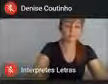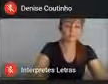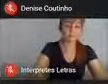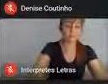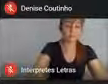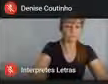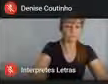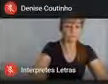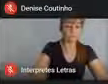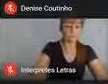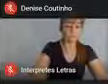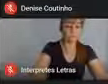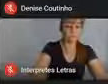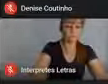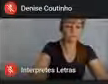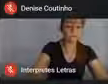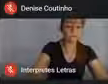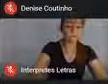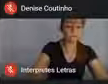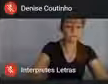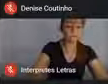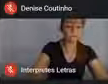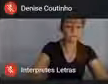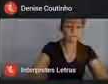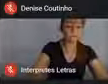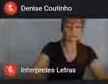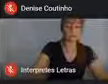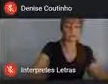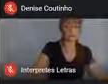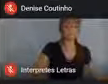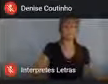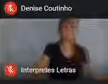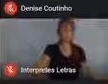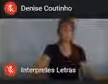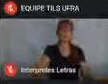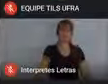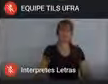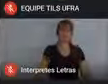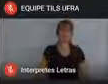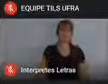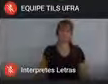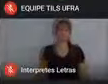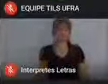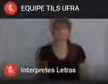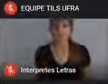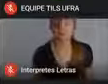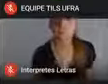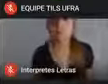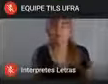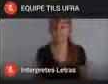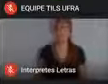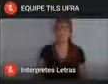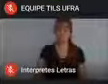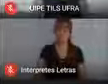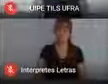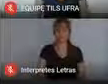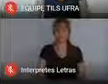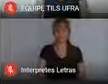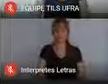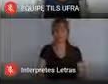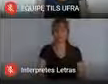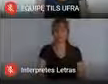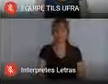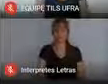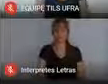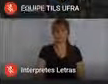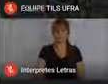ídolos lexicais do questionário, corno, que é também outro ídolo lexical. Então, ela fez um estudo dessa natureza bem interessante